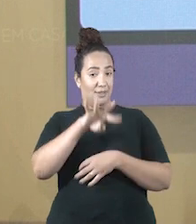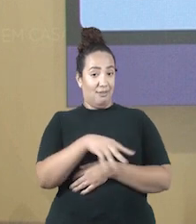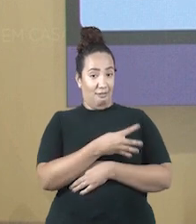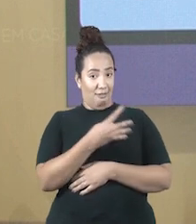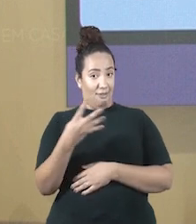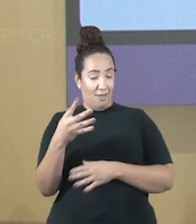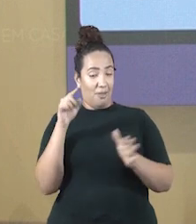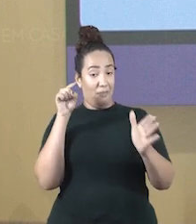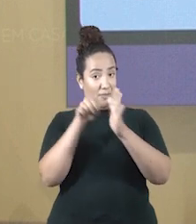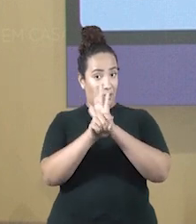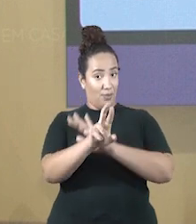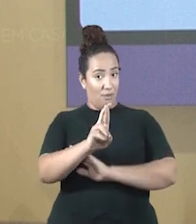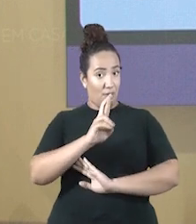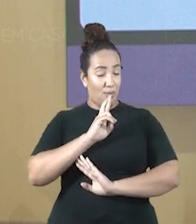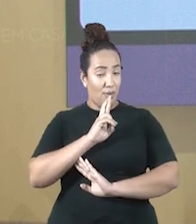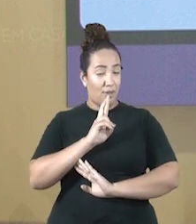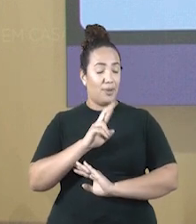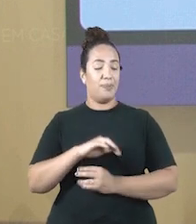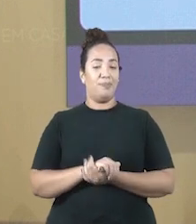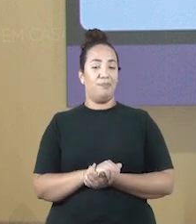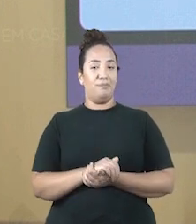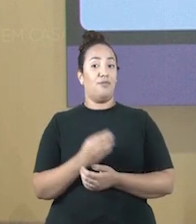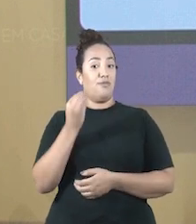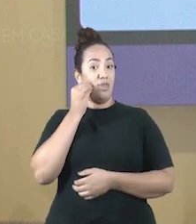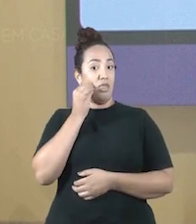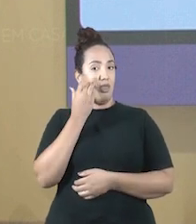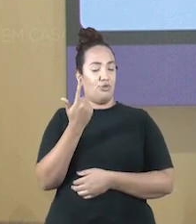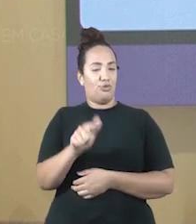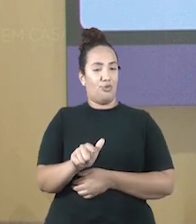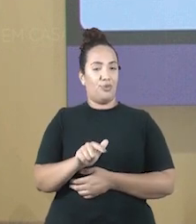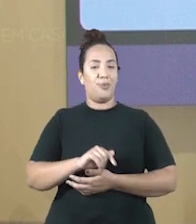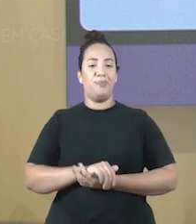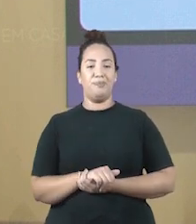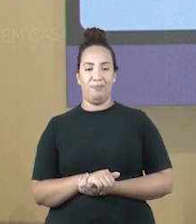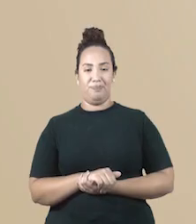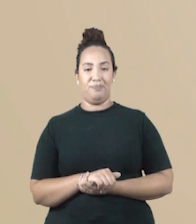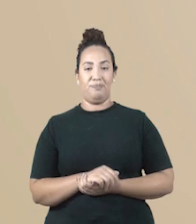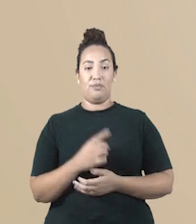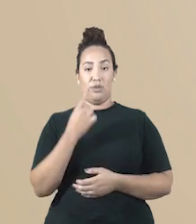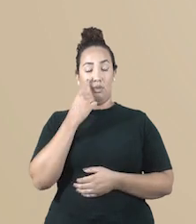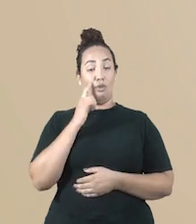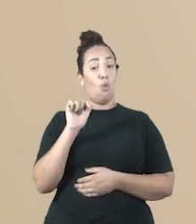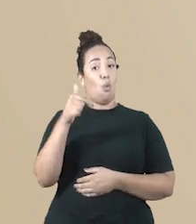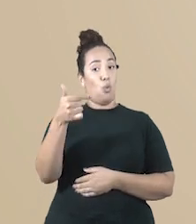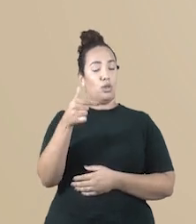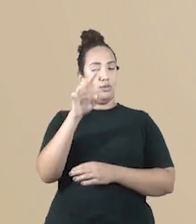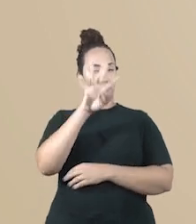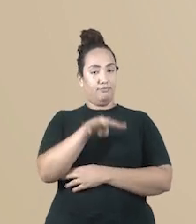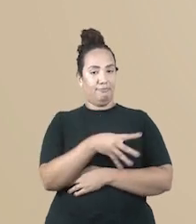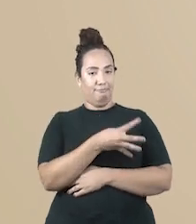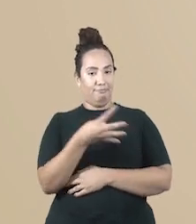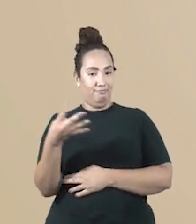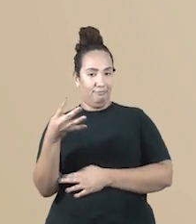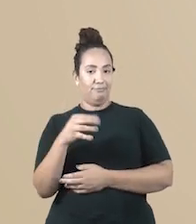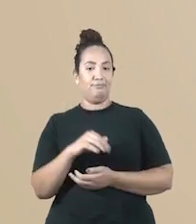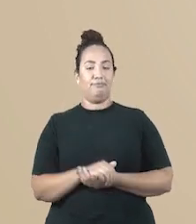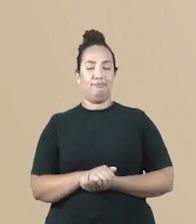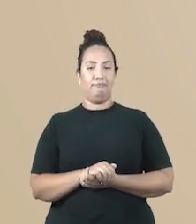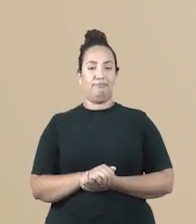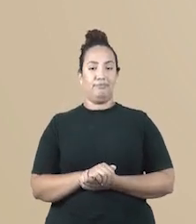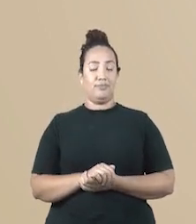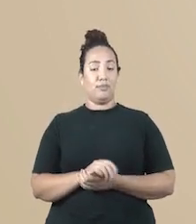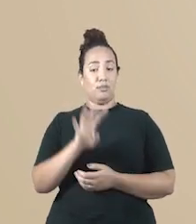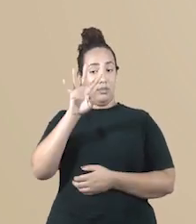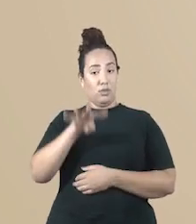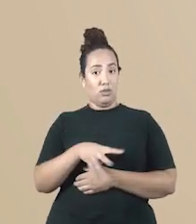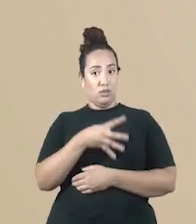essa tabela e responder as perguntas? Vamos tentar mais uma vez? Vamos ver outra tabela. De acordo